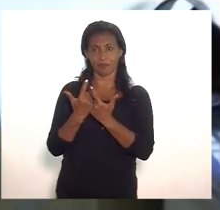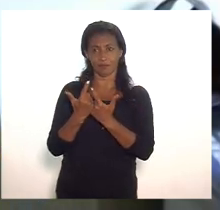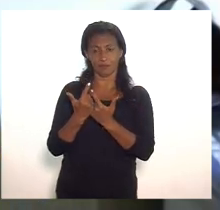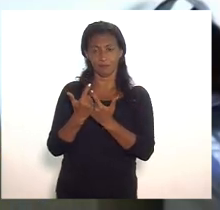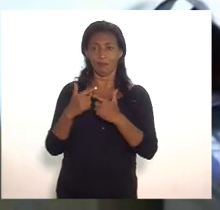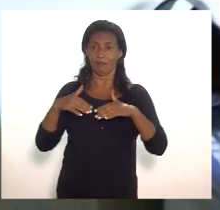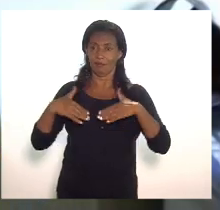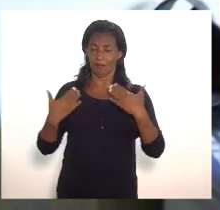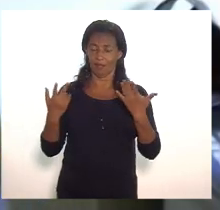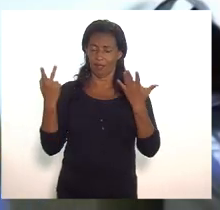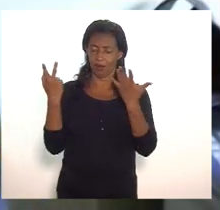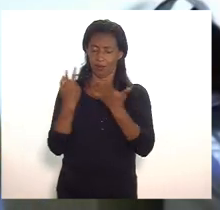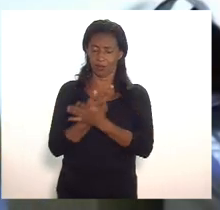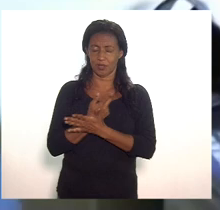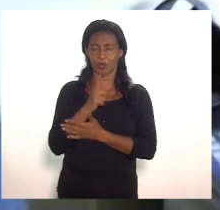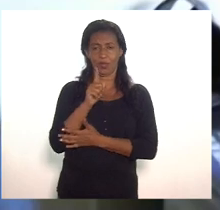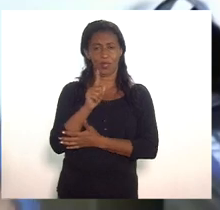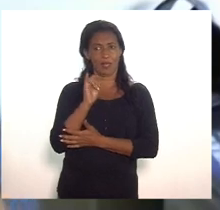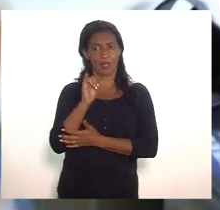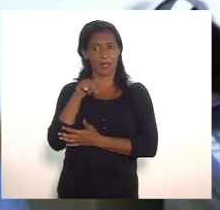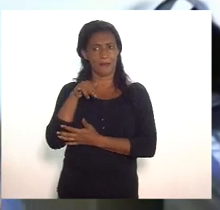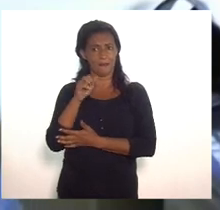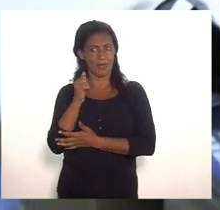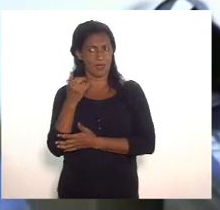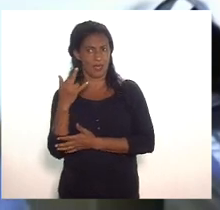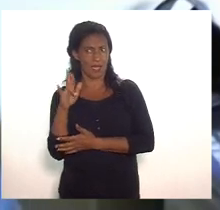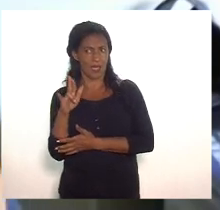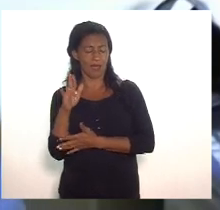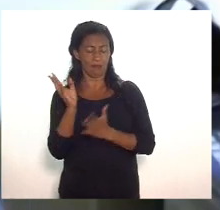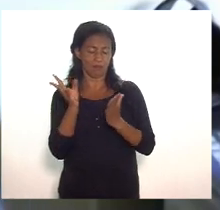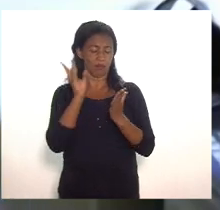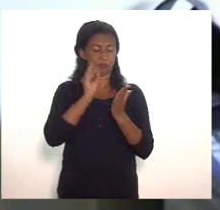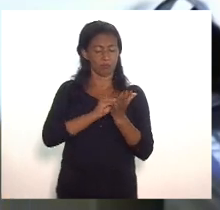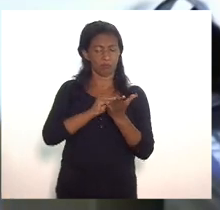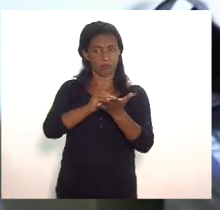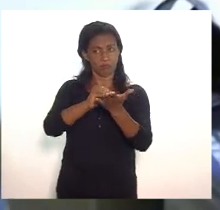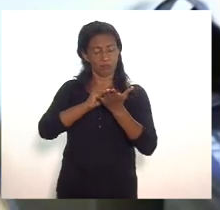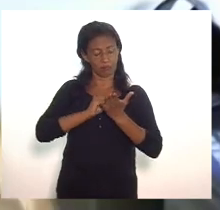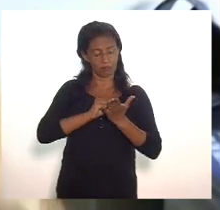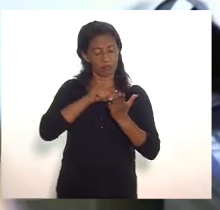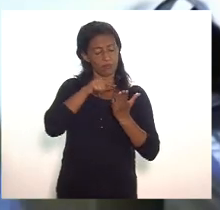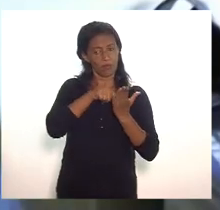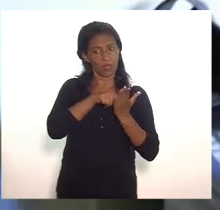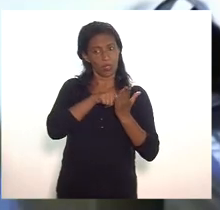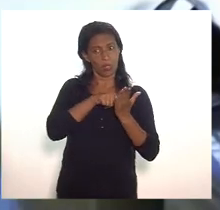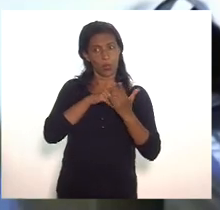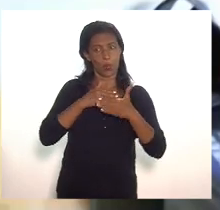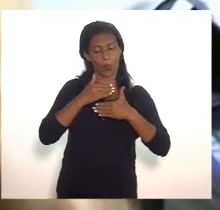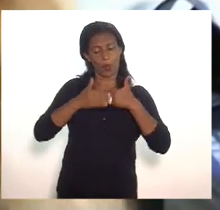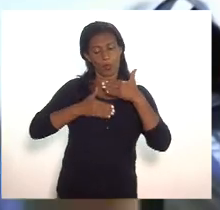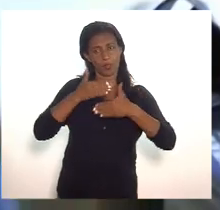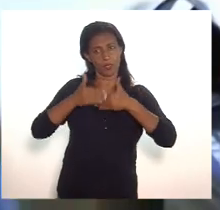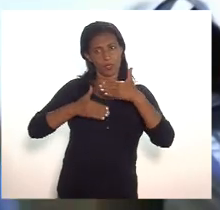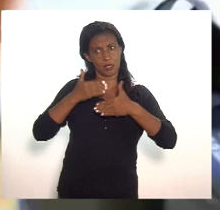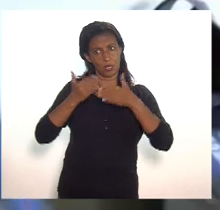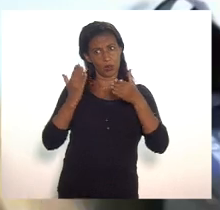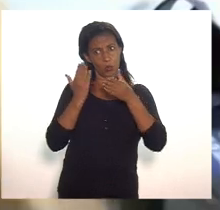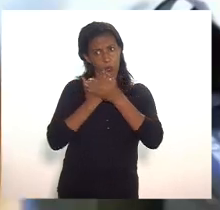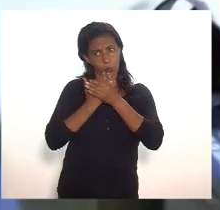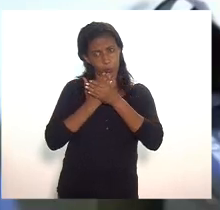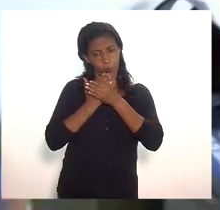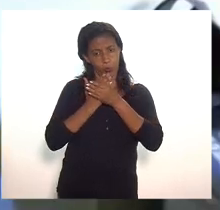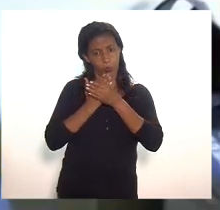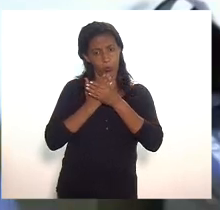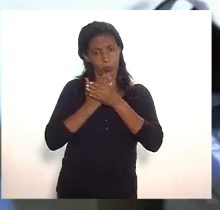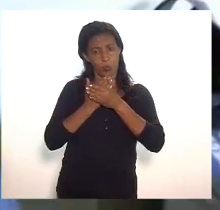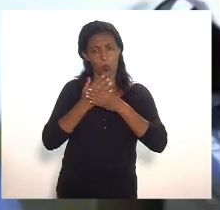liminar e disse na liminar que o processo monocrático,